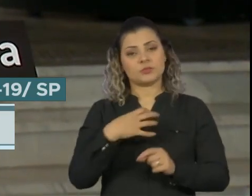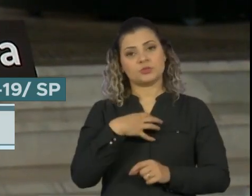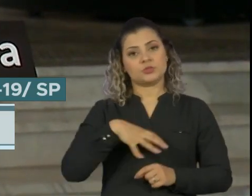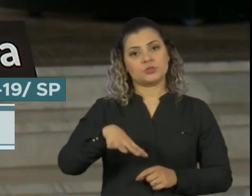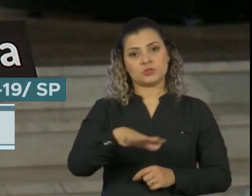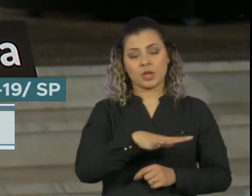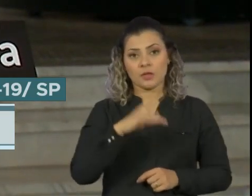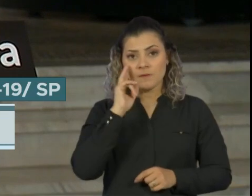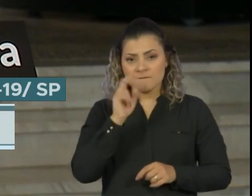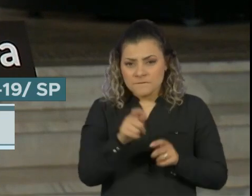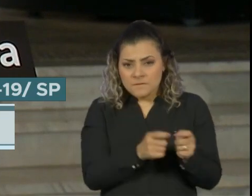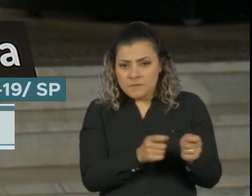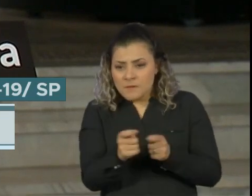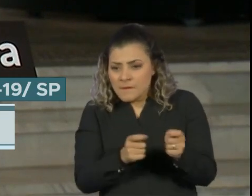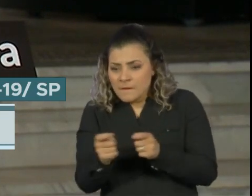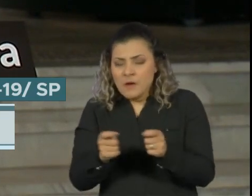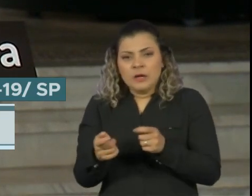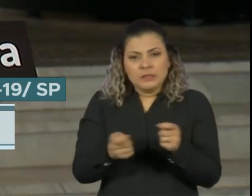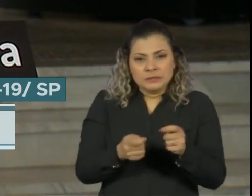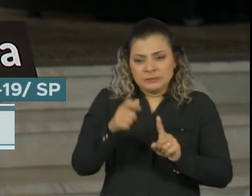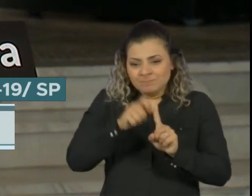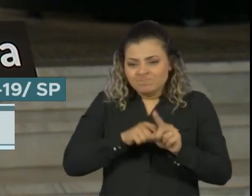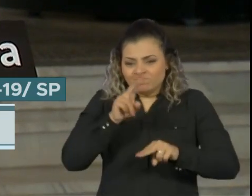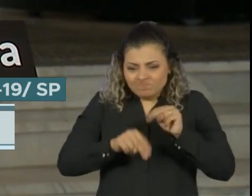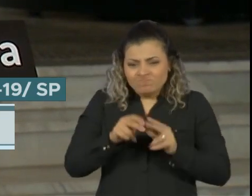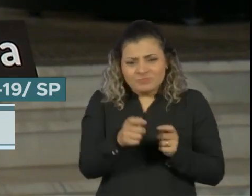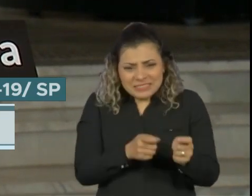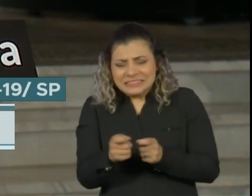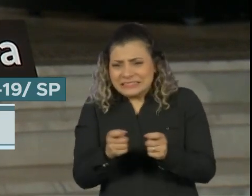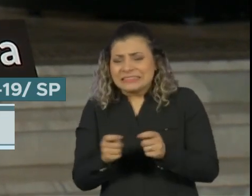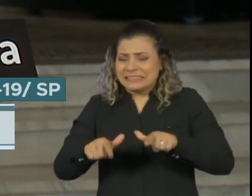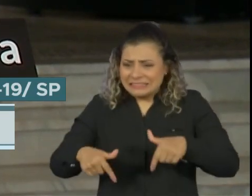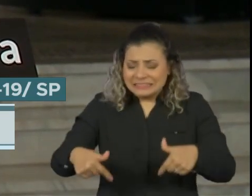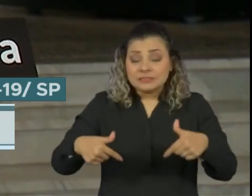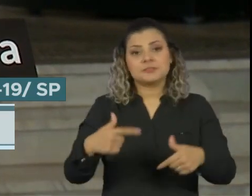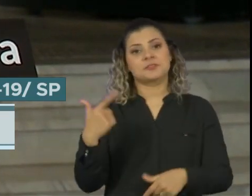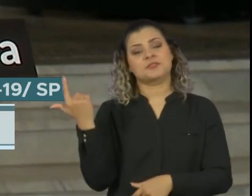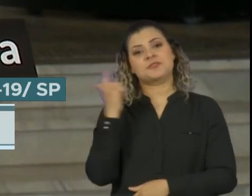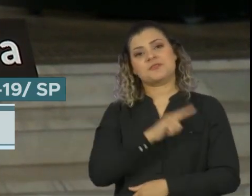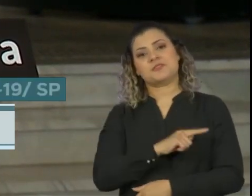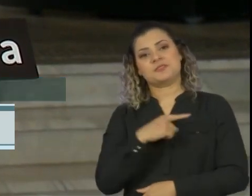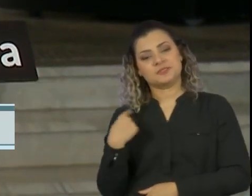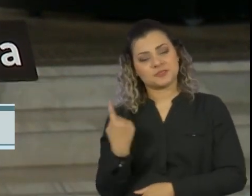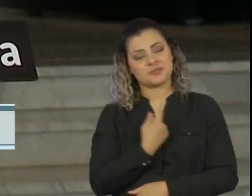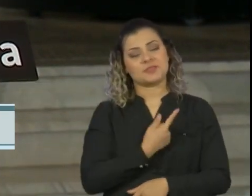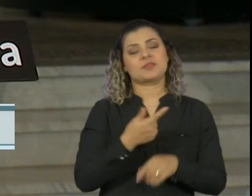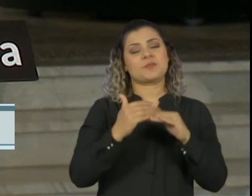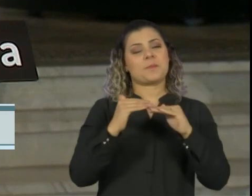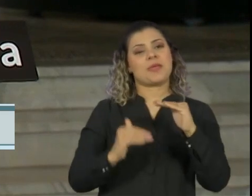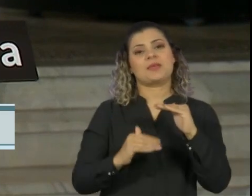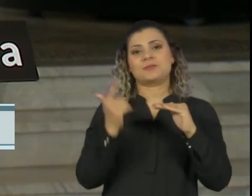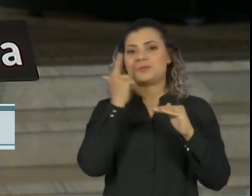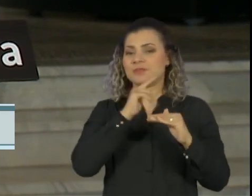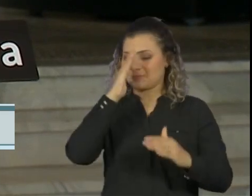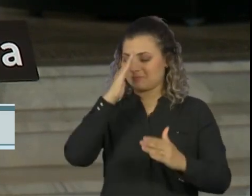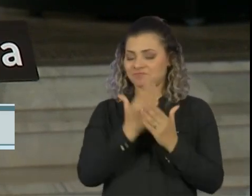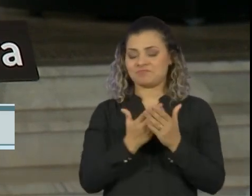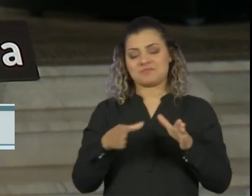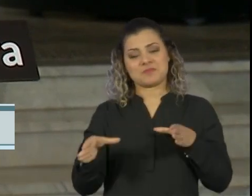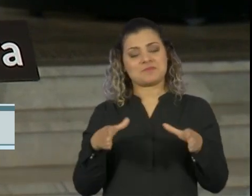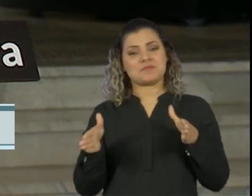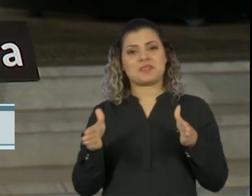essa previsão para o final do mês, e nós ficamos exatamente dentro desse intervalo de confiança,